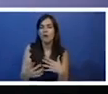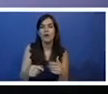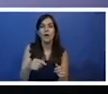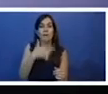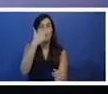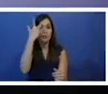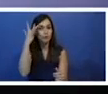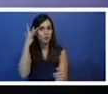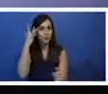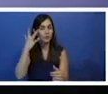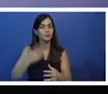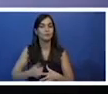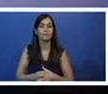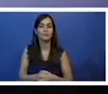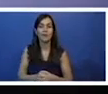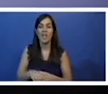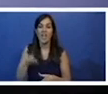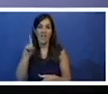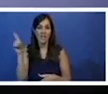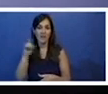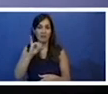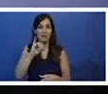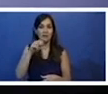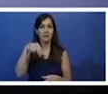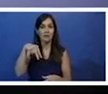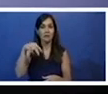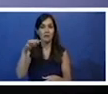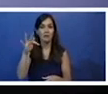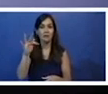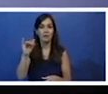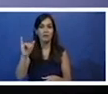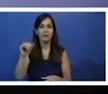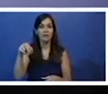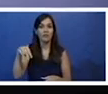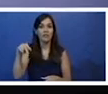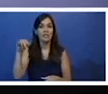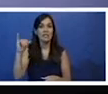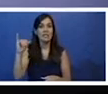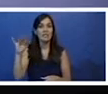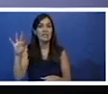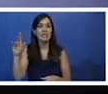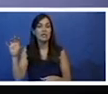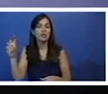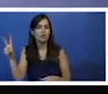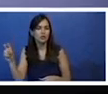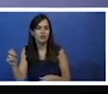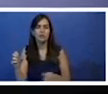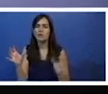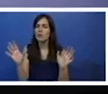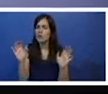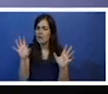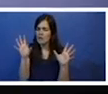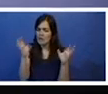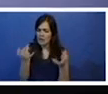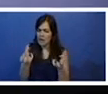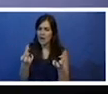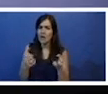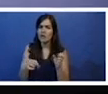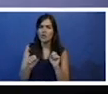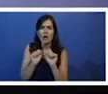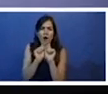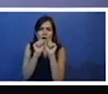pessoas gramaticais. Esse infinitivo é usado quando se deseja pôr em evidência, deixar